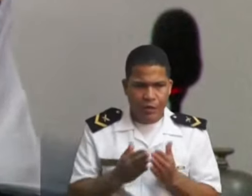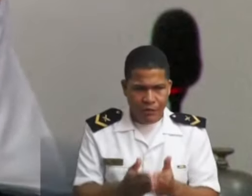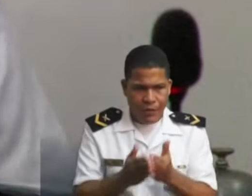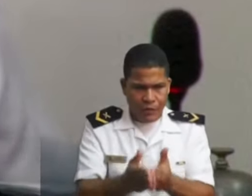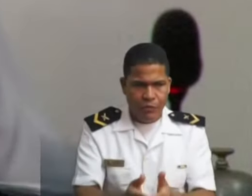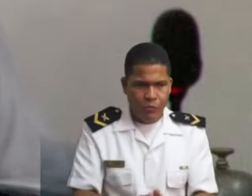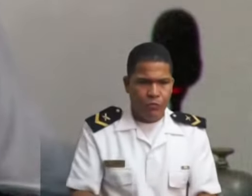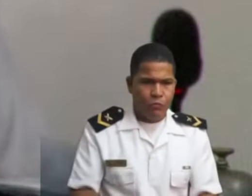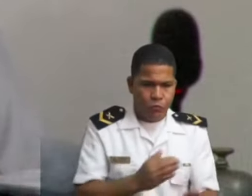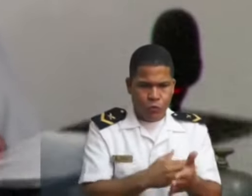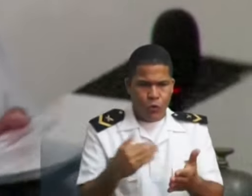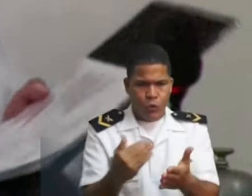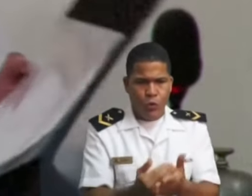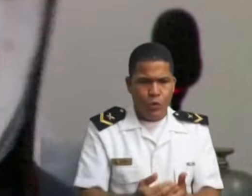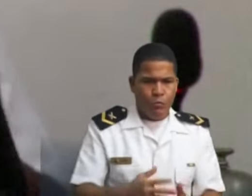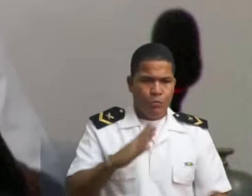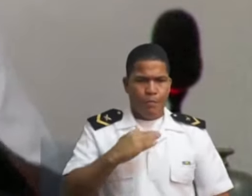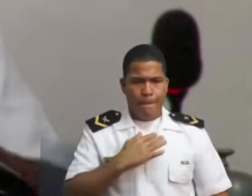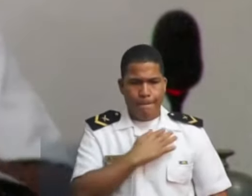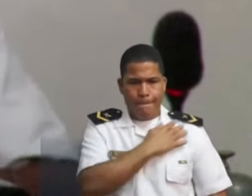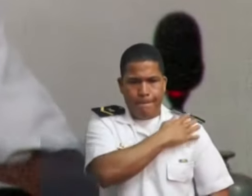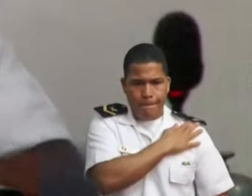Obrigado.